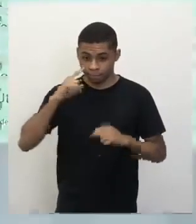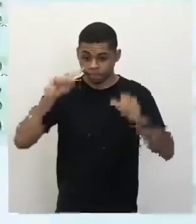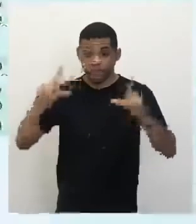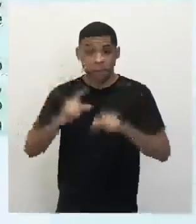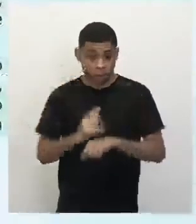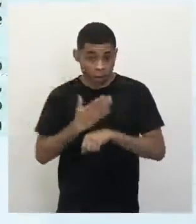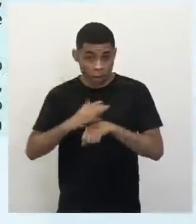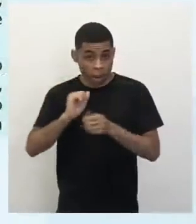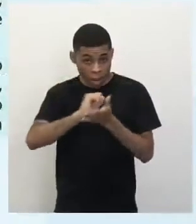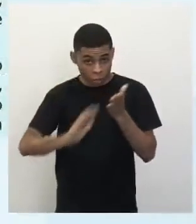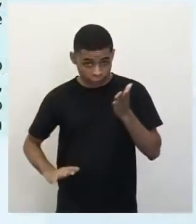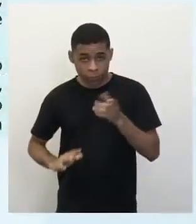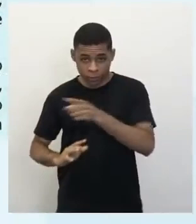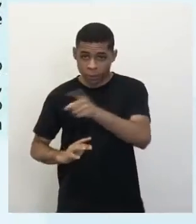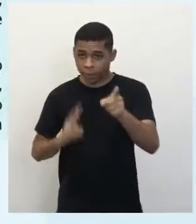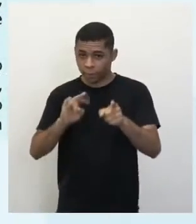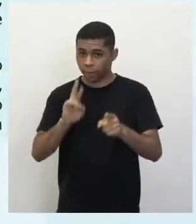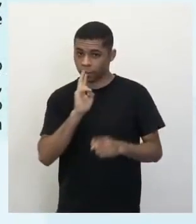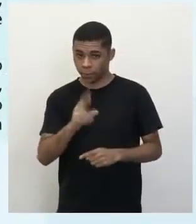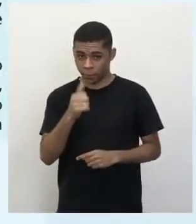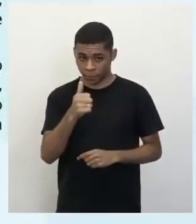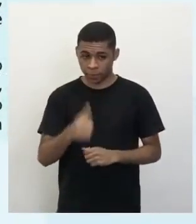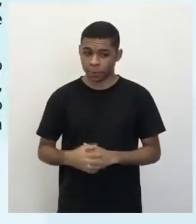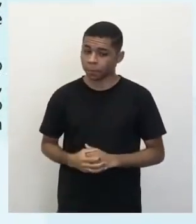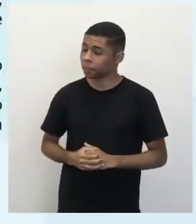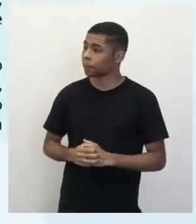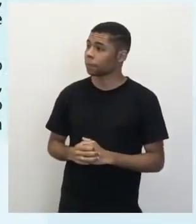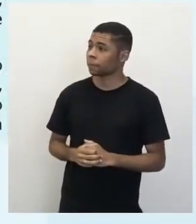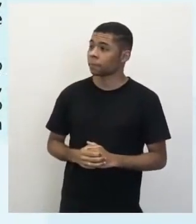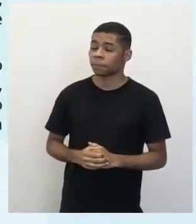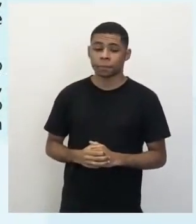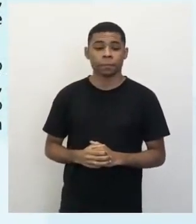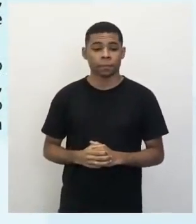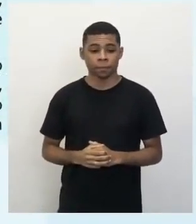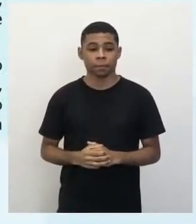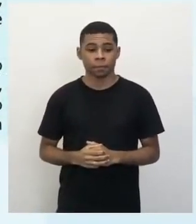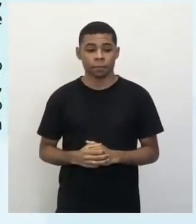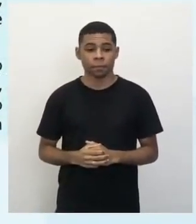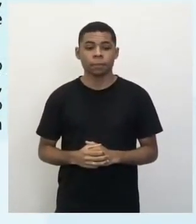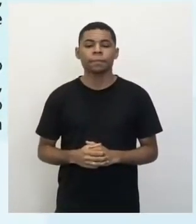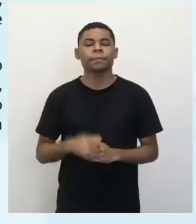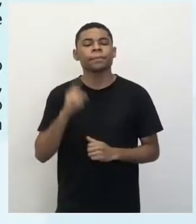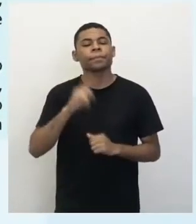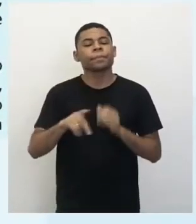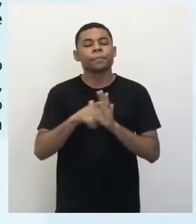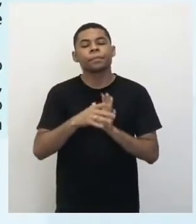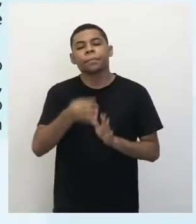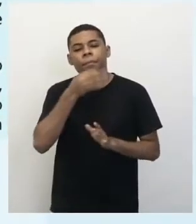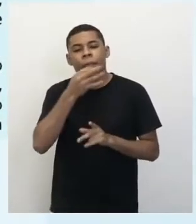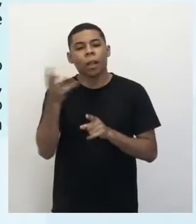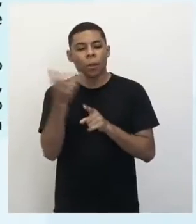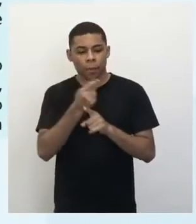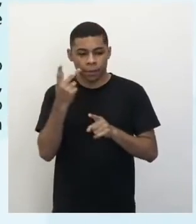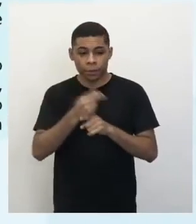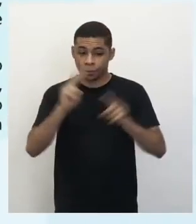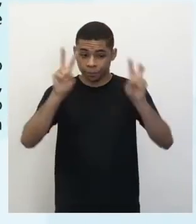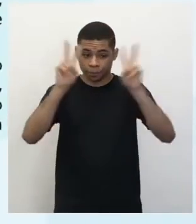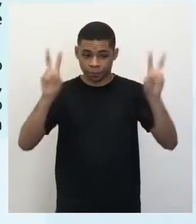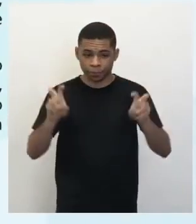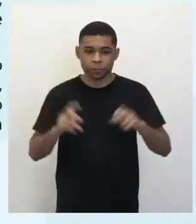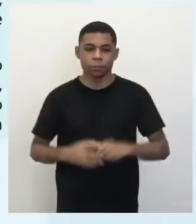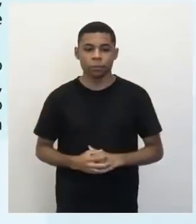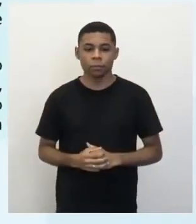que vocês irão fazer e responder. Ok? Esse é o texto argumentativo. Então, o tema é: